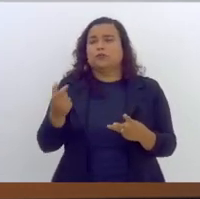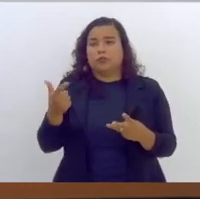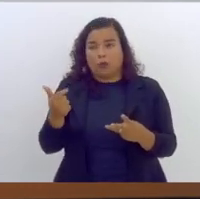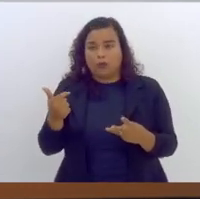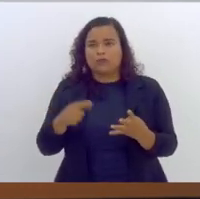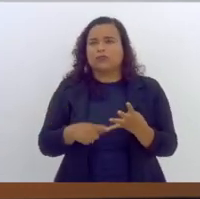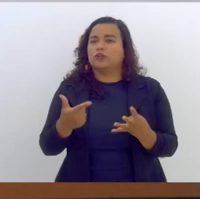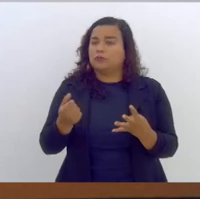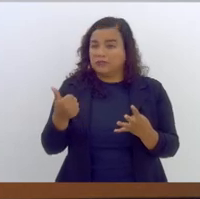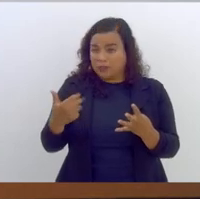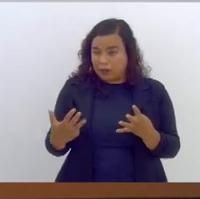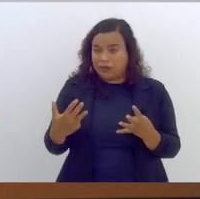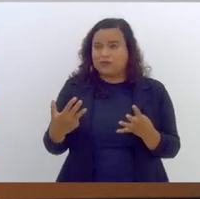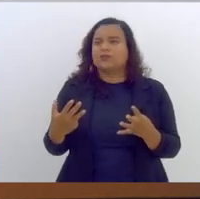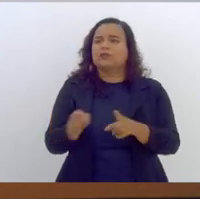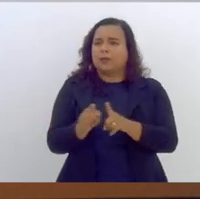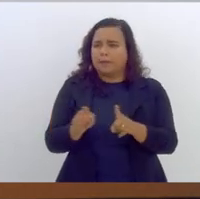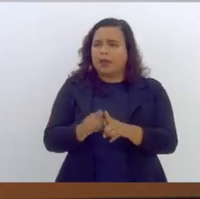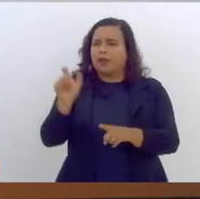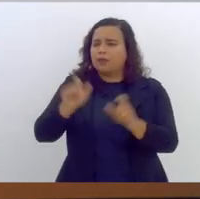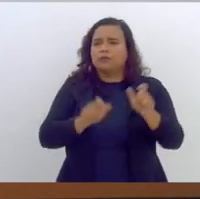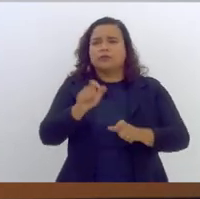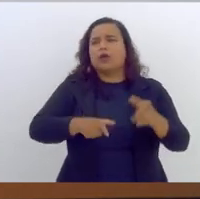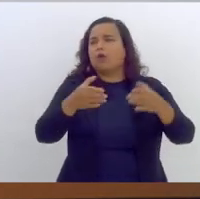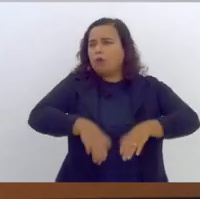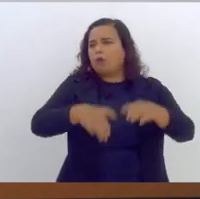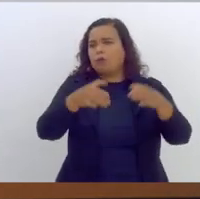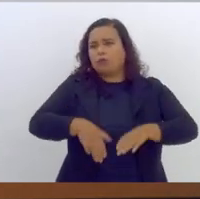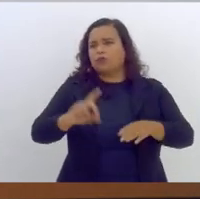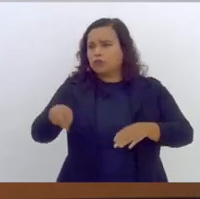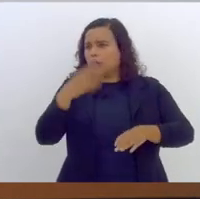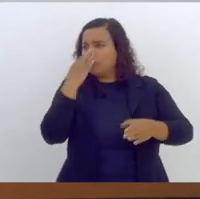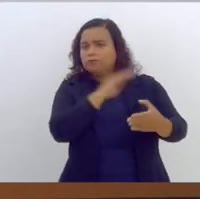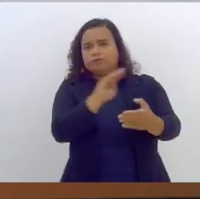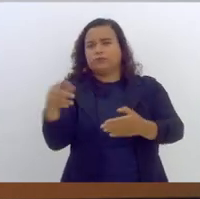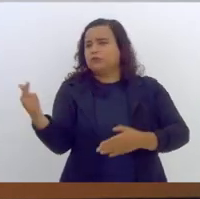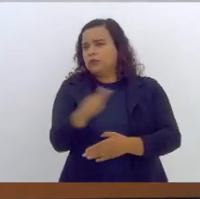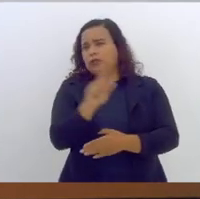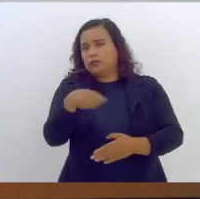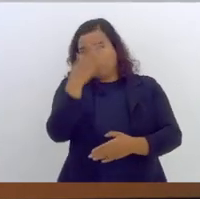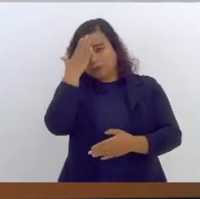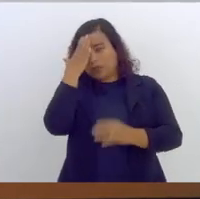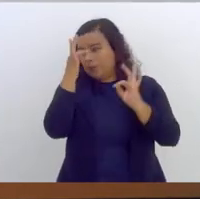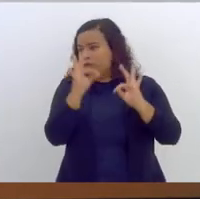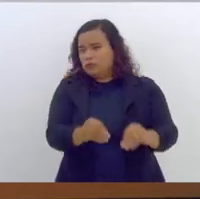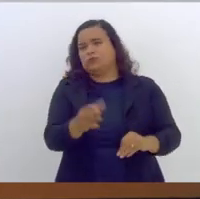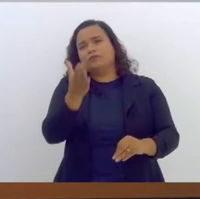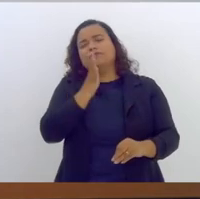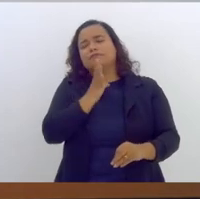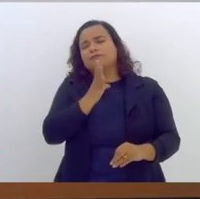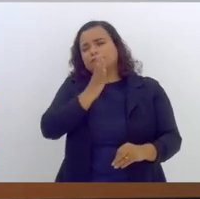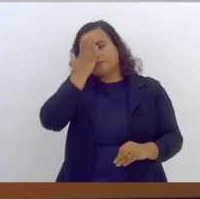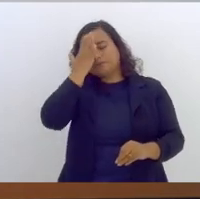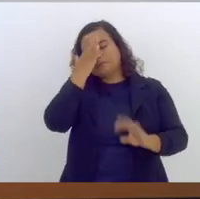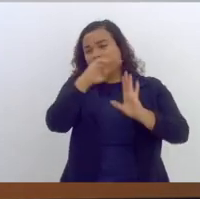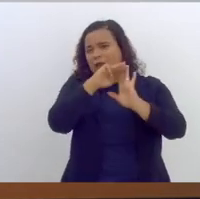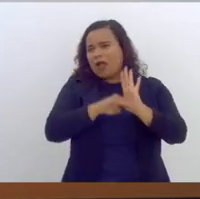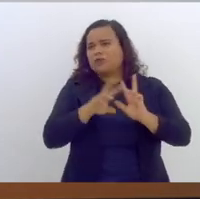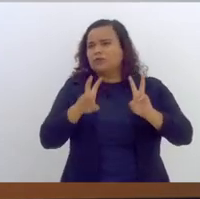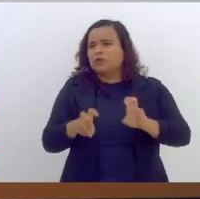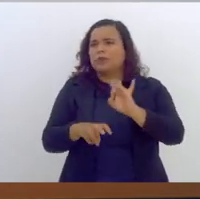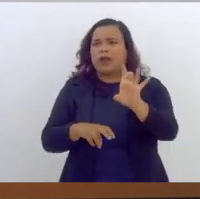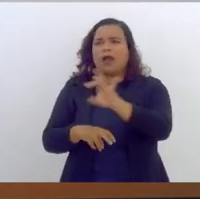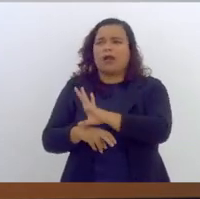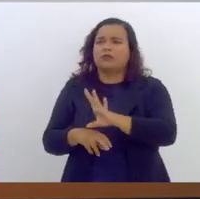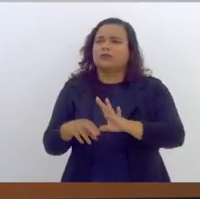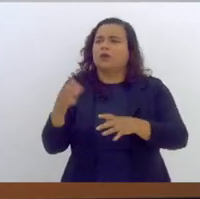2012/2013 nós é nenhum desses concursos saem do nosso radar nós temos conhecimento de todos os dados referentes a todos